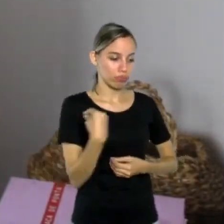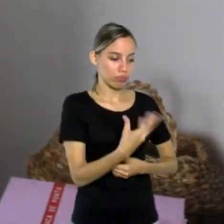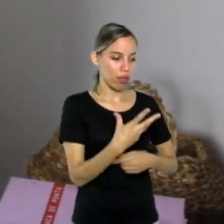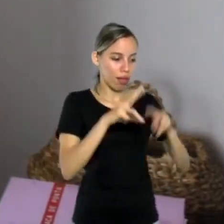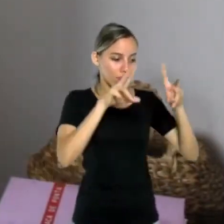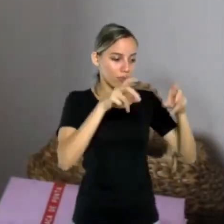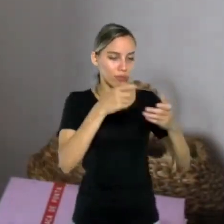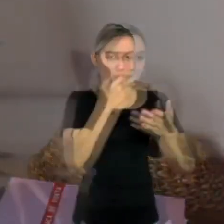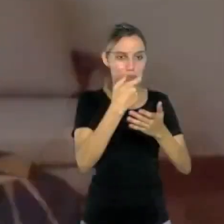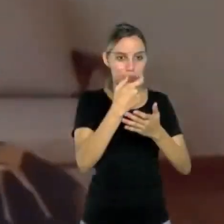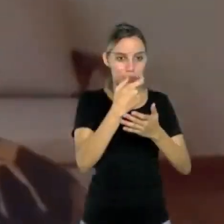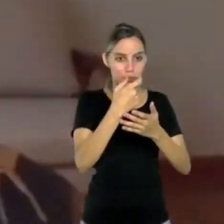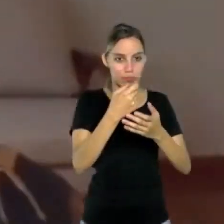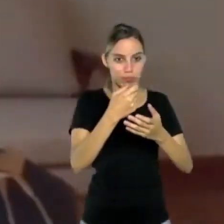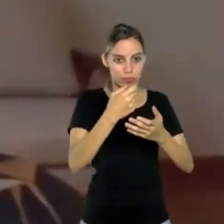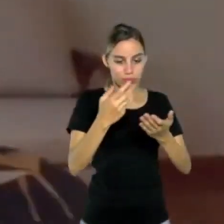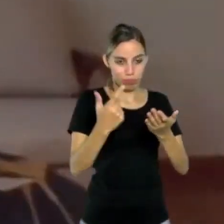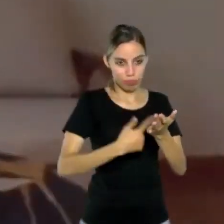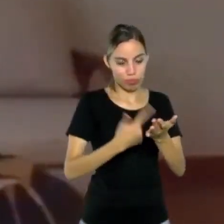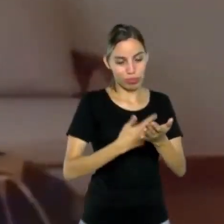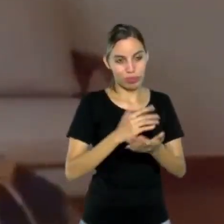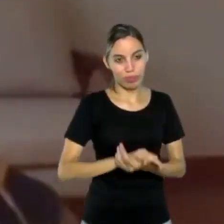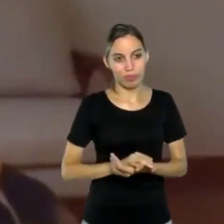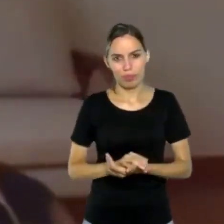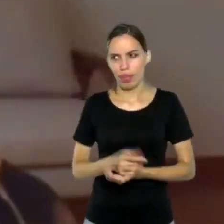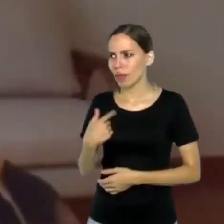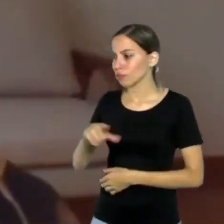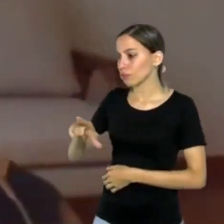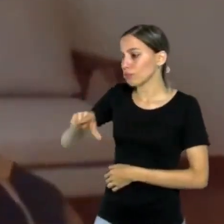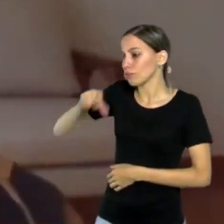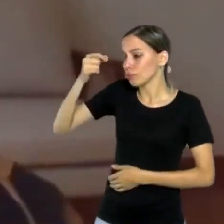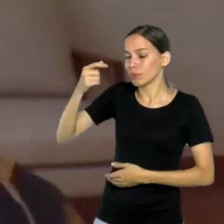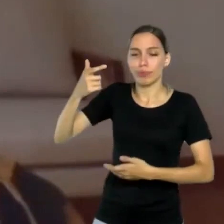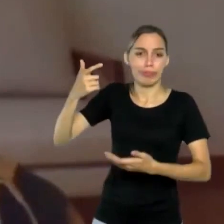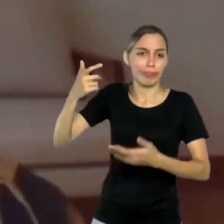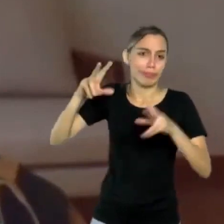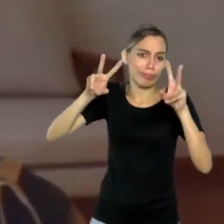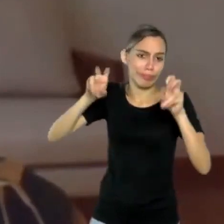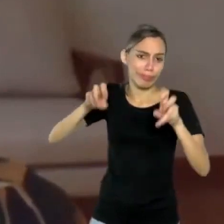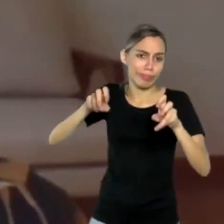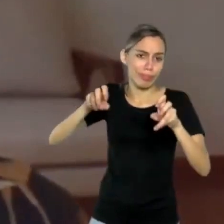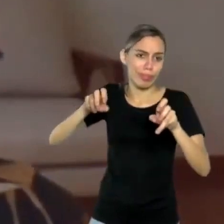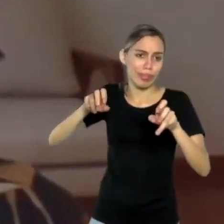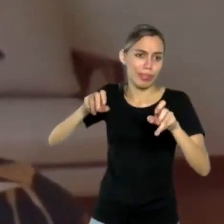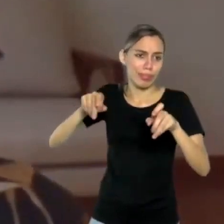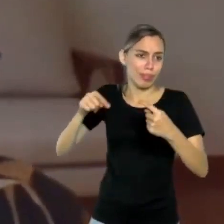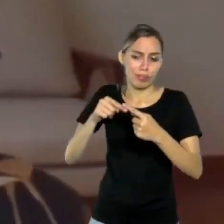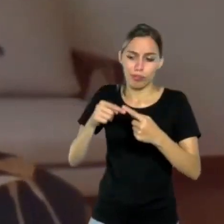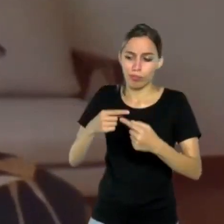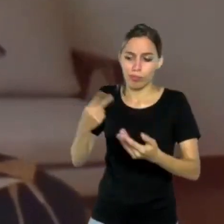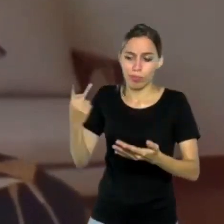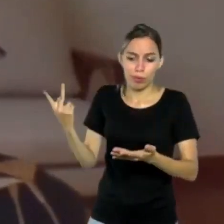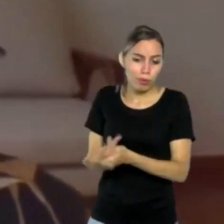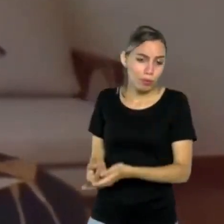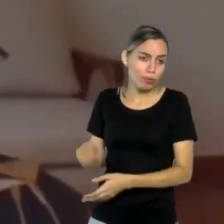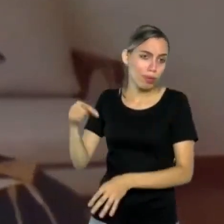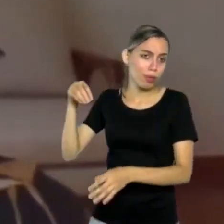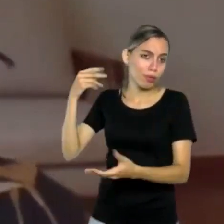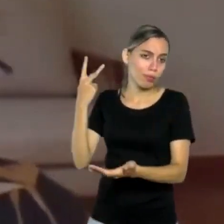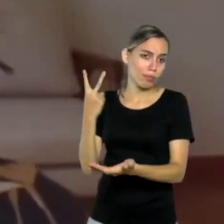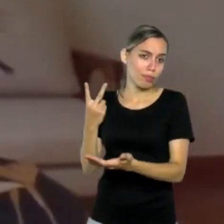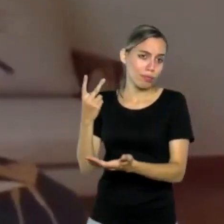a escolha do título, e o título aconteceu de estar nesse poema, né? É